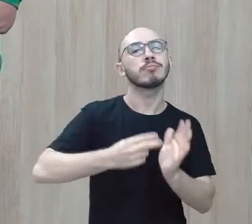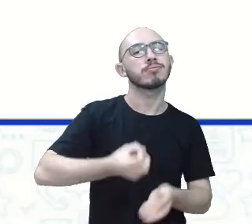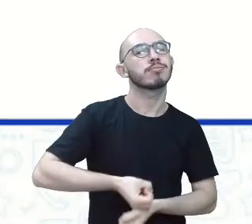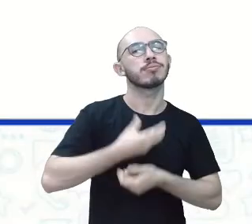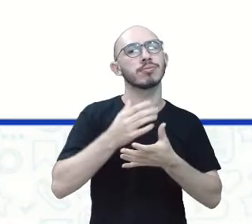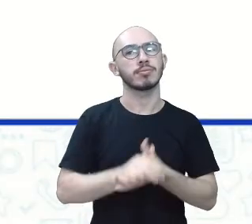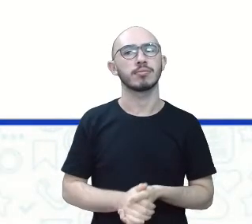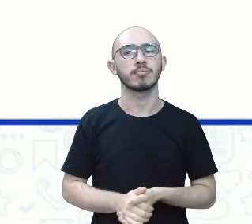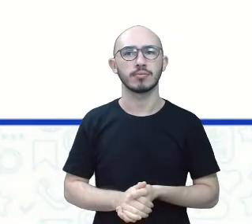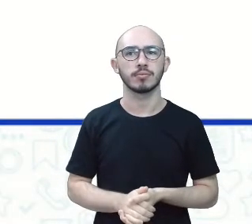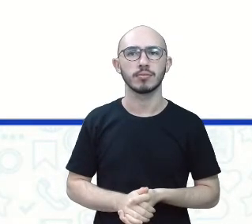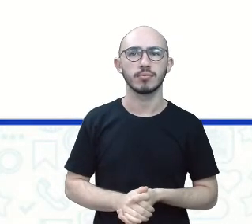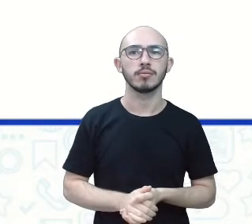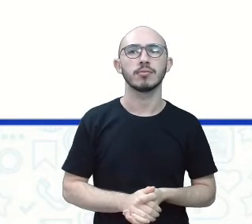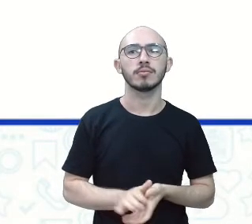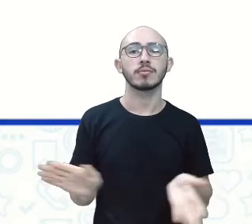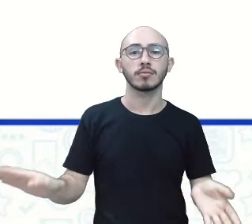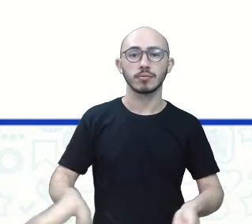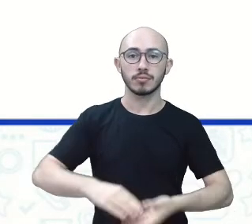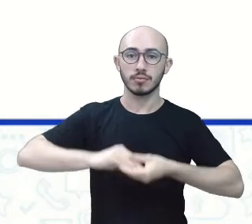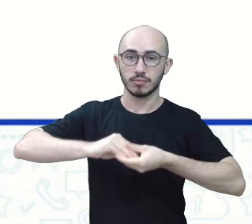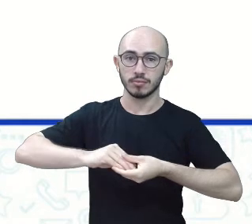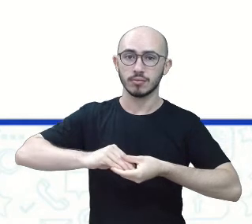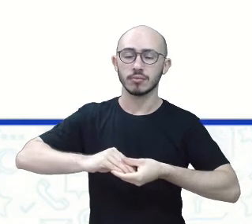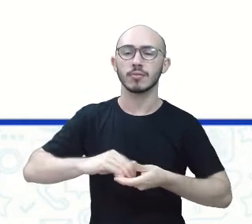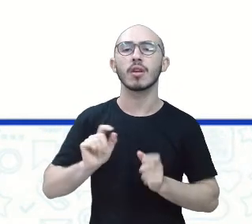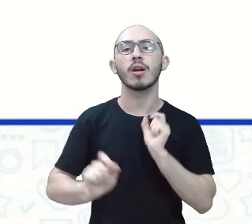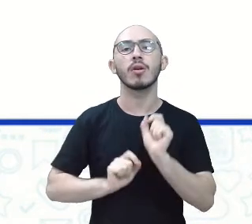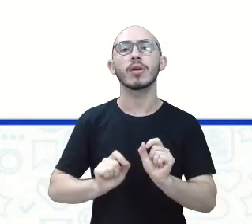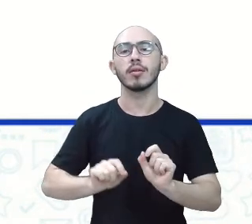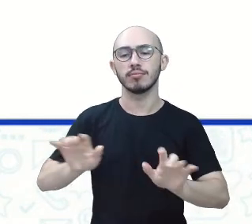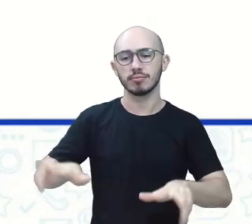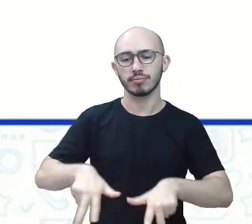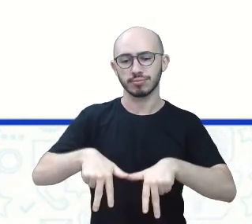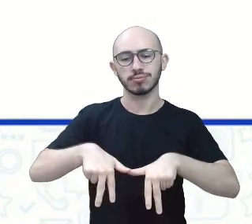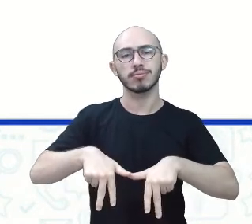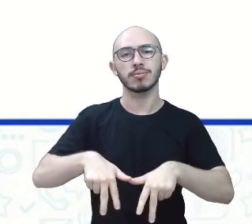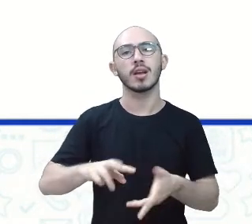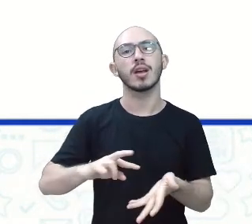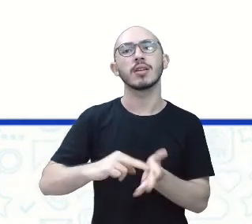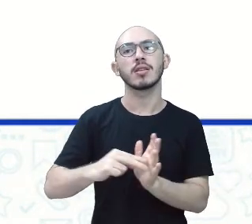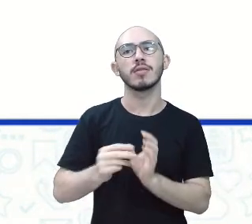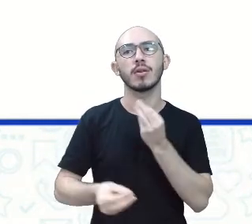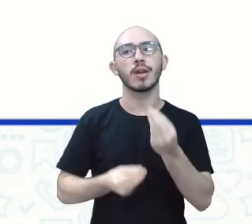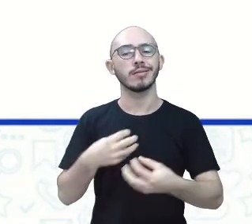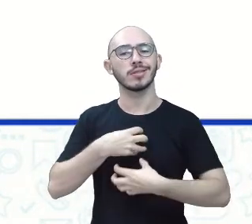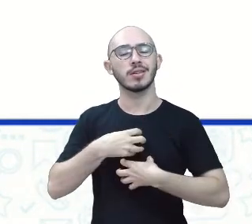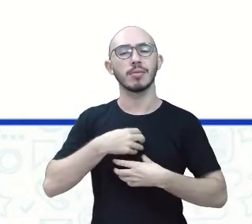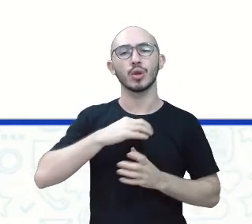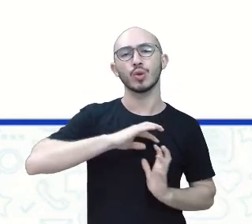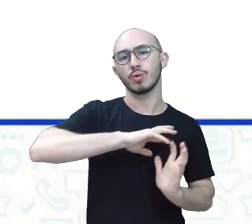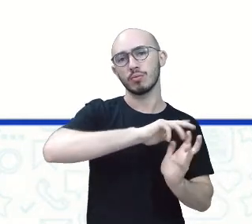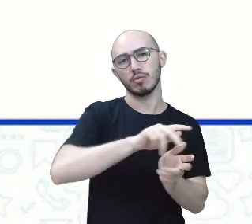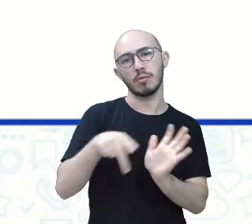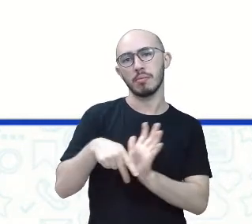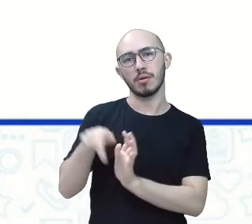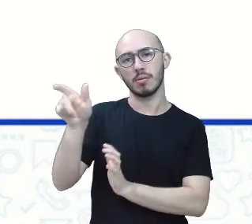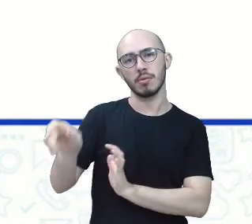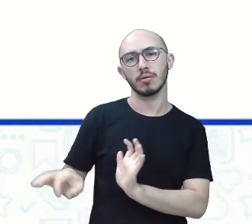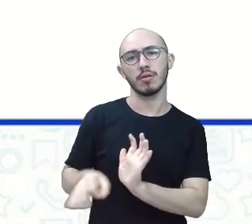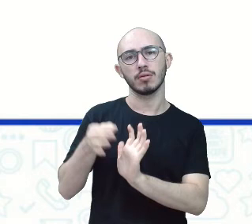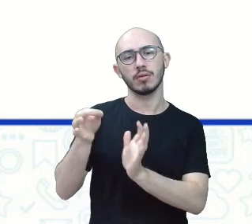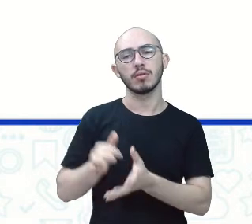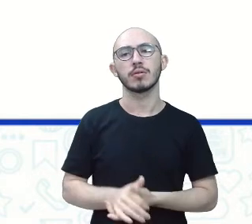Mãos Dadas. O poema faz parte de uma obra do sentimento, do mundo, não é? De Carlos Drummond de Andrade. Neste